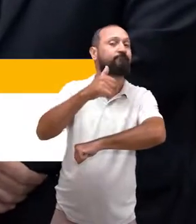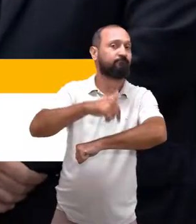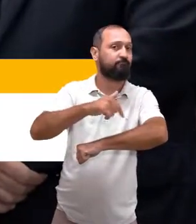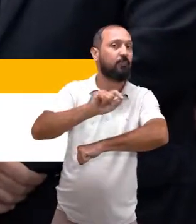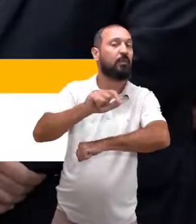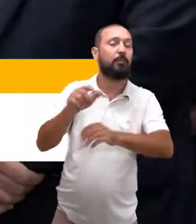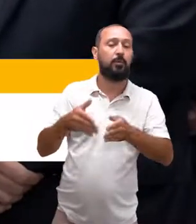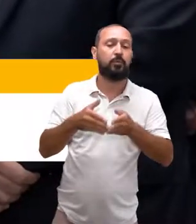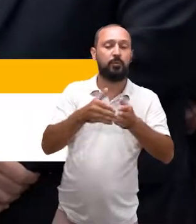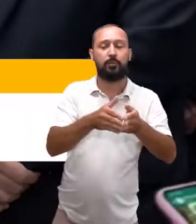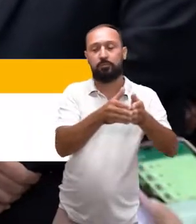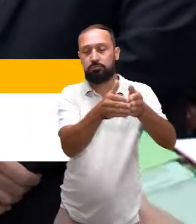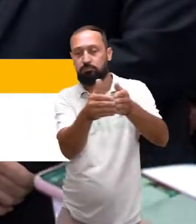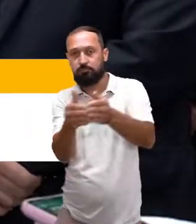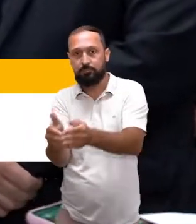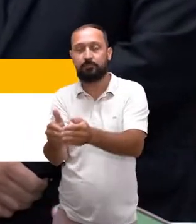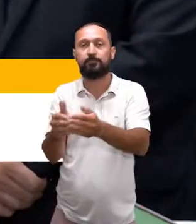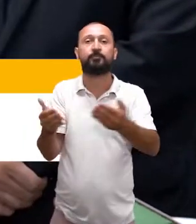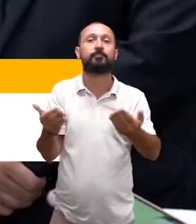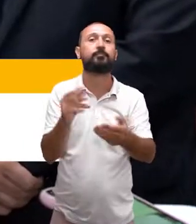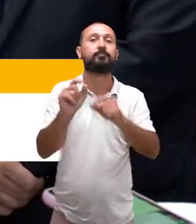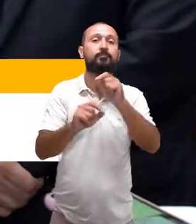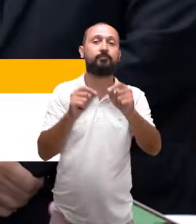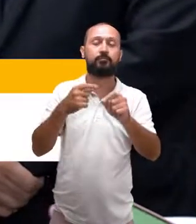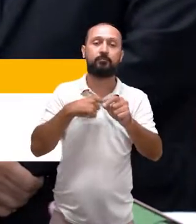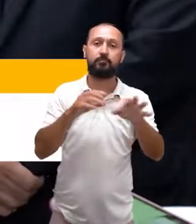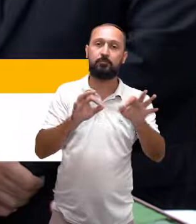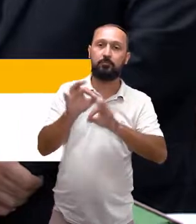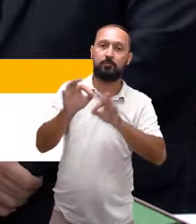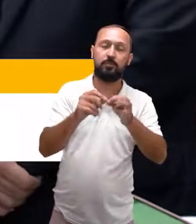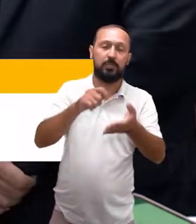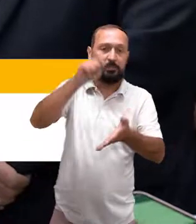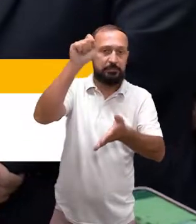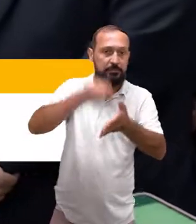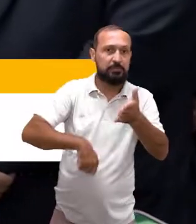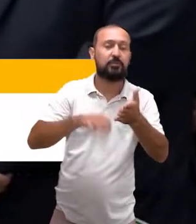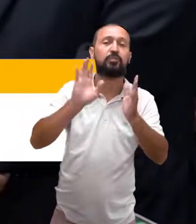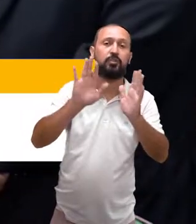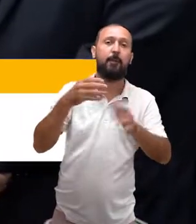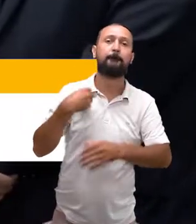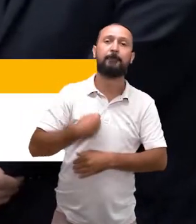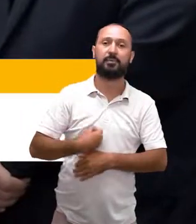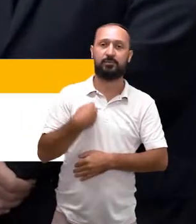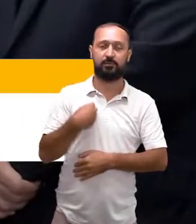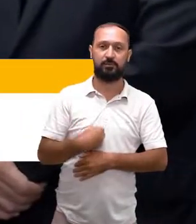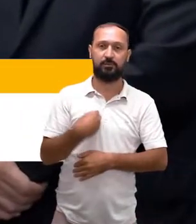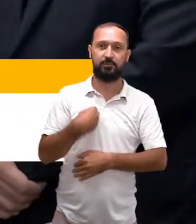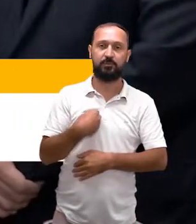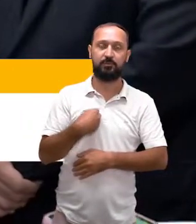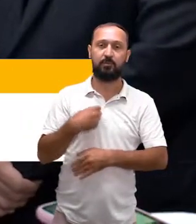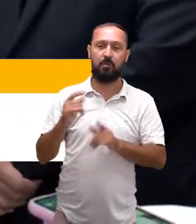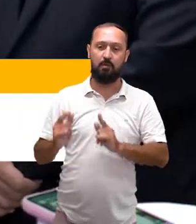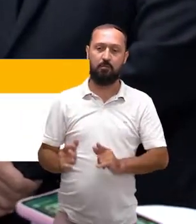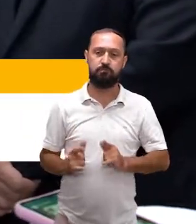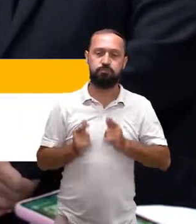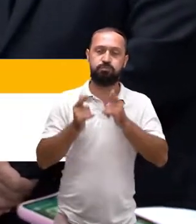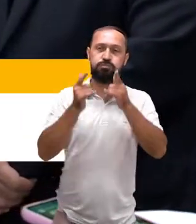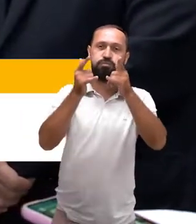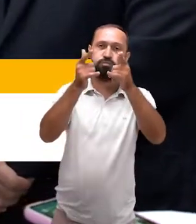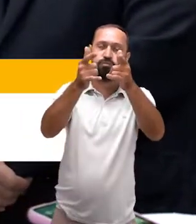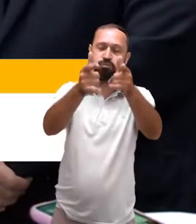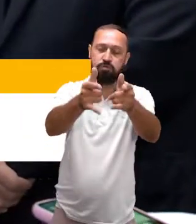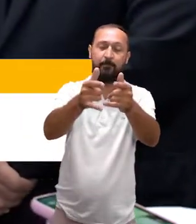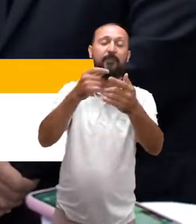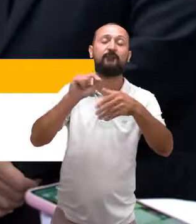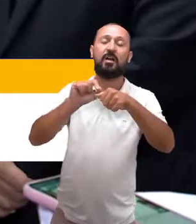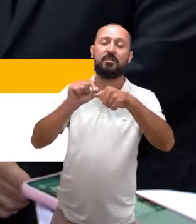e os nossos portos, que agora nós já estamos com a ordem de serviço assinada, e nós presenciamos isso, da ponte sobre o Rio Paraguai,